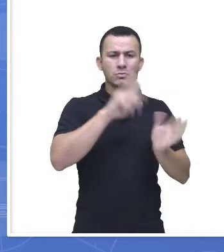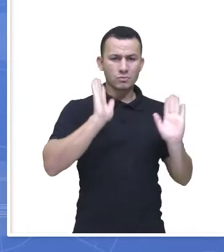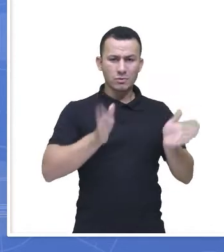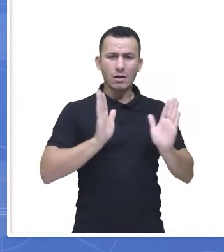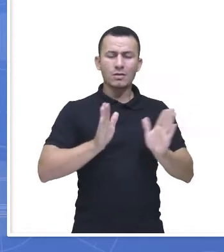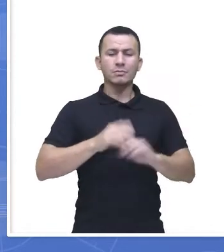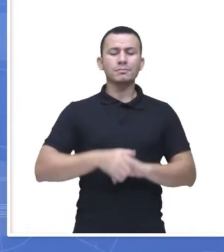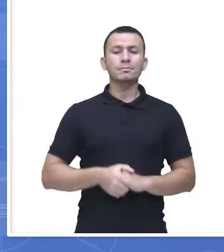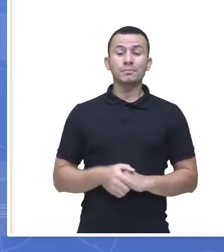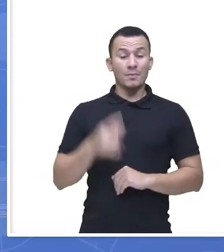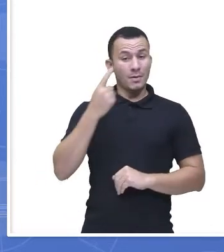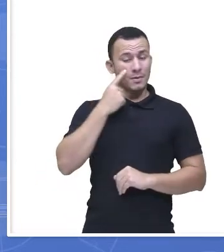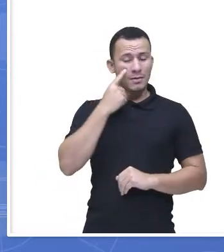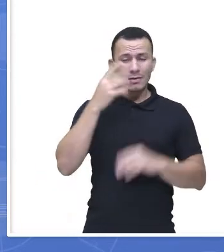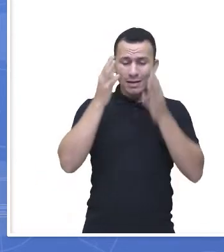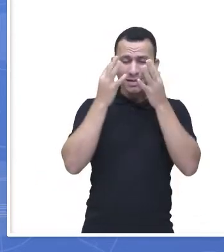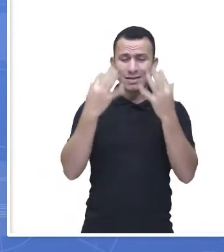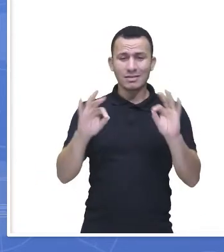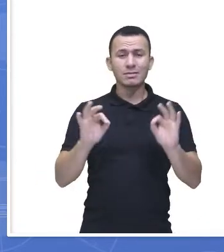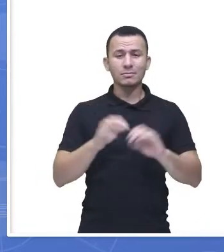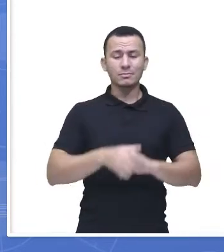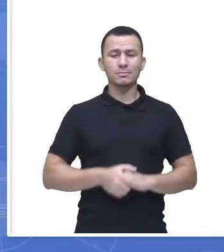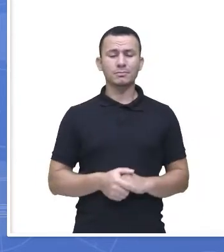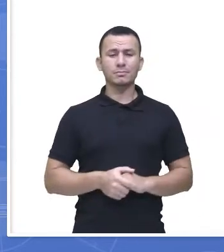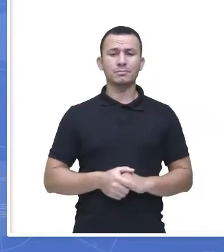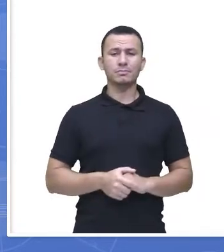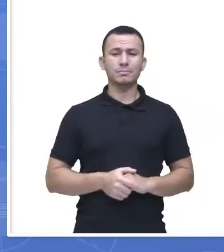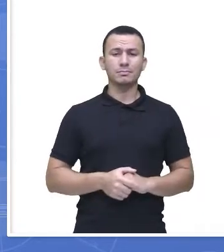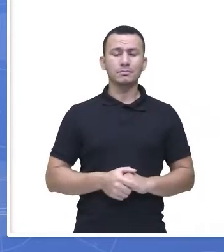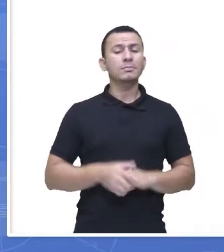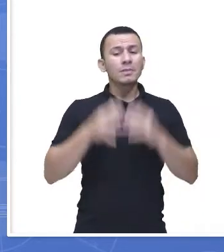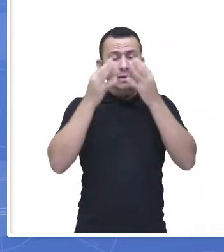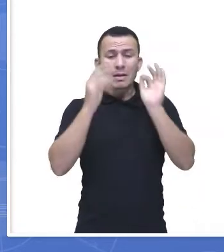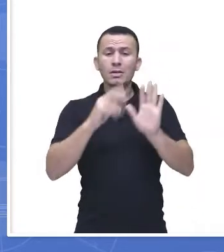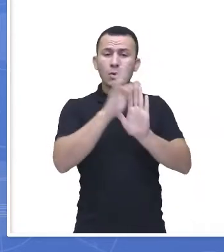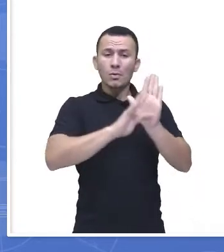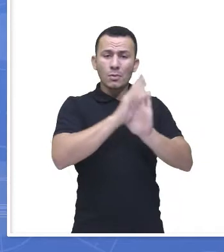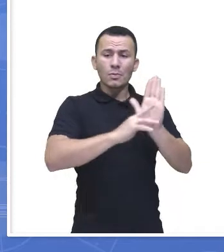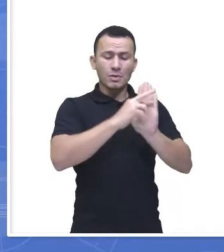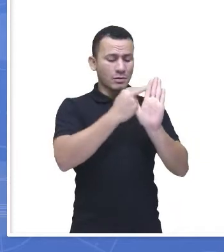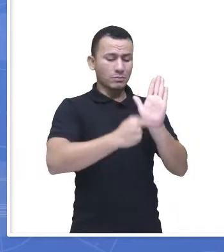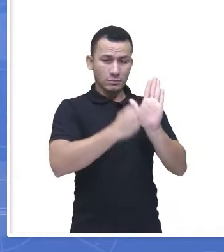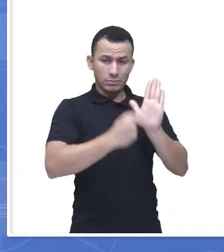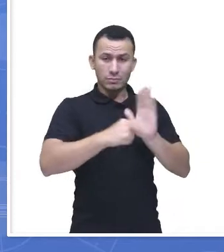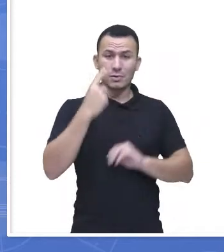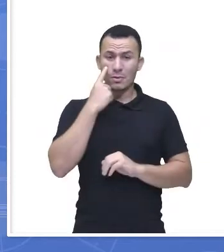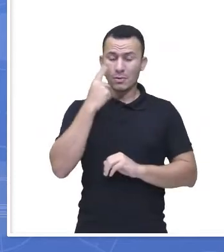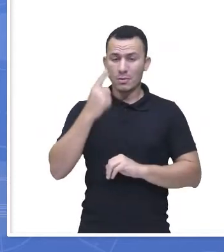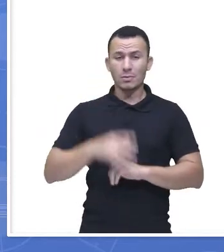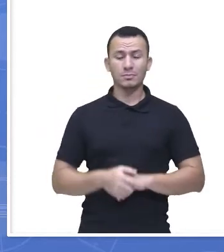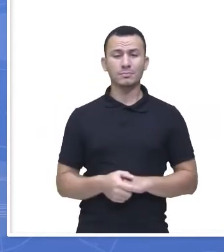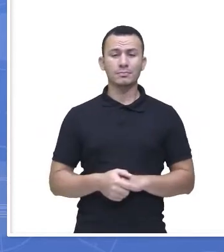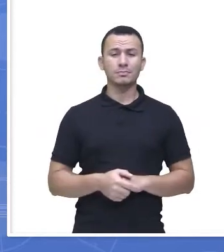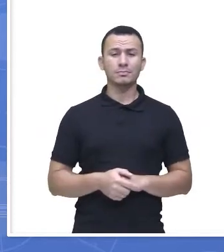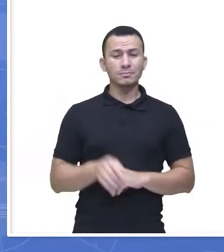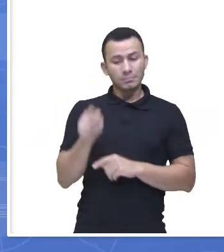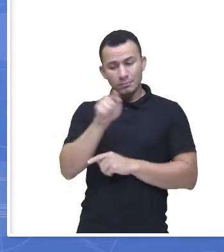preste atenção nessas palavras para a gente entender melhor a questão. Vou grifar para facilitar.